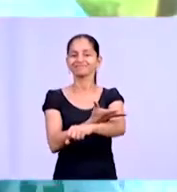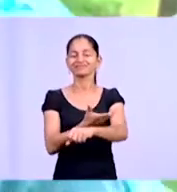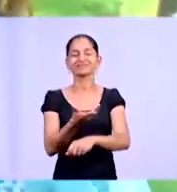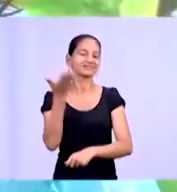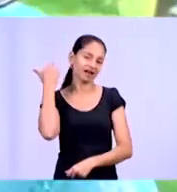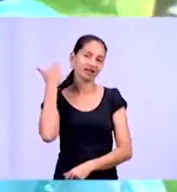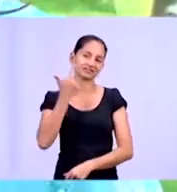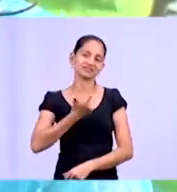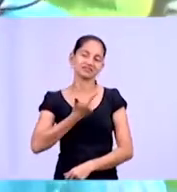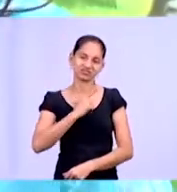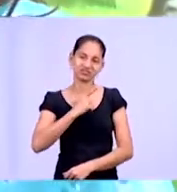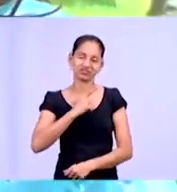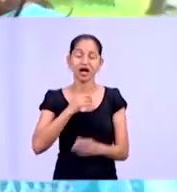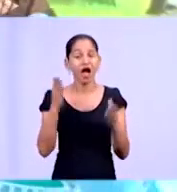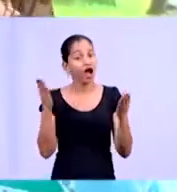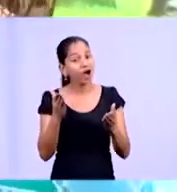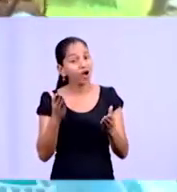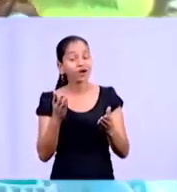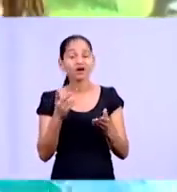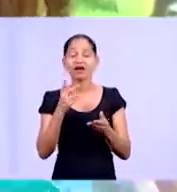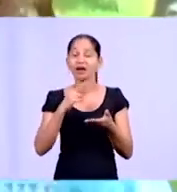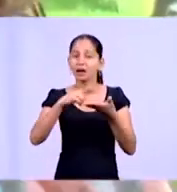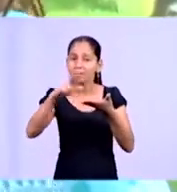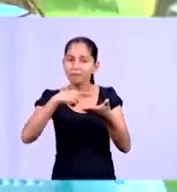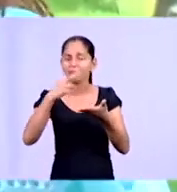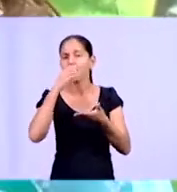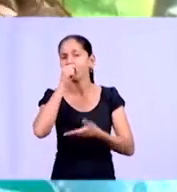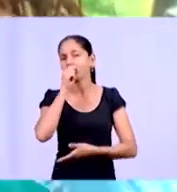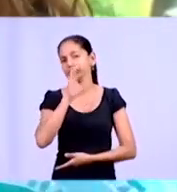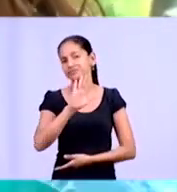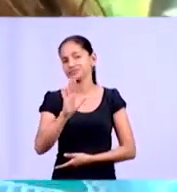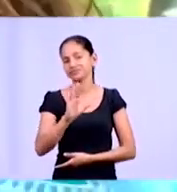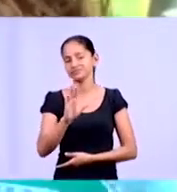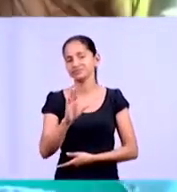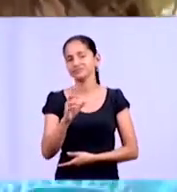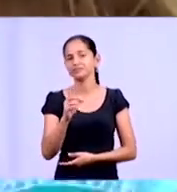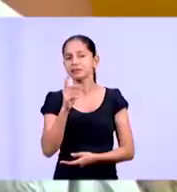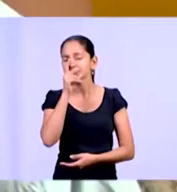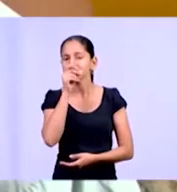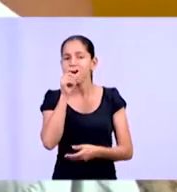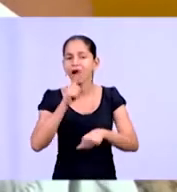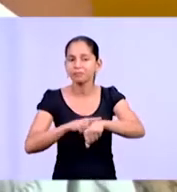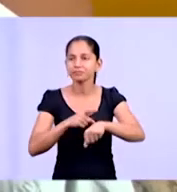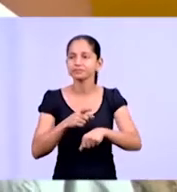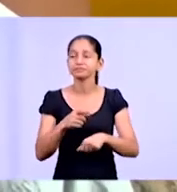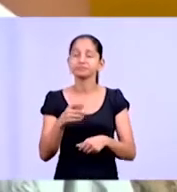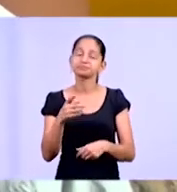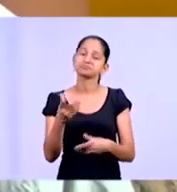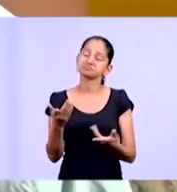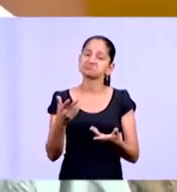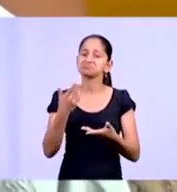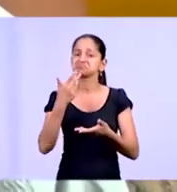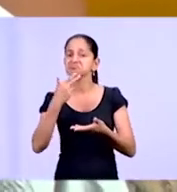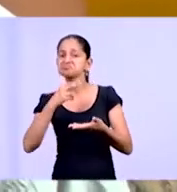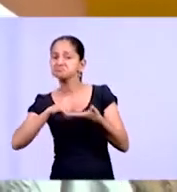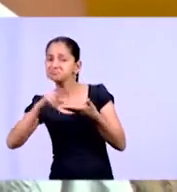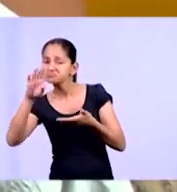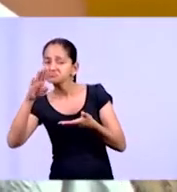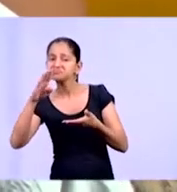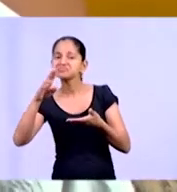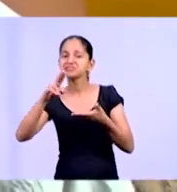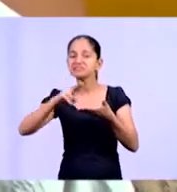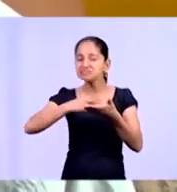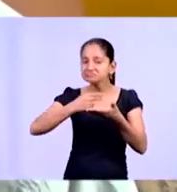gente tinha, e hoje, né, as respostas vêm muito mais rápido, né, tudo instantâneo, né? Lava, recebia cartas,